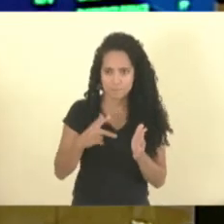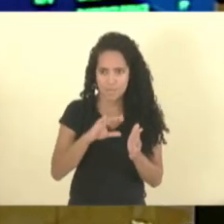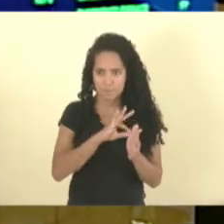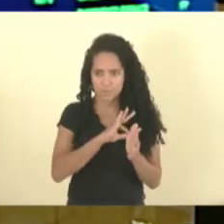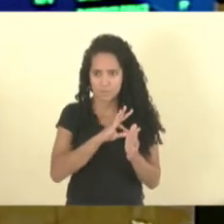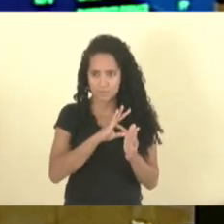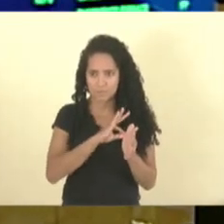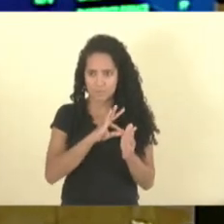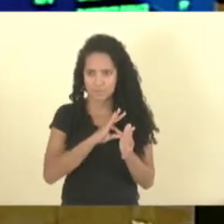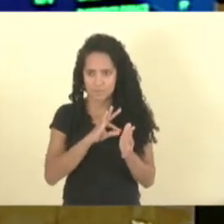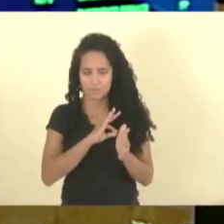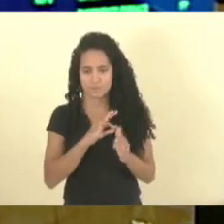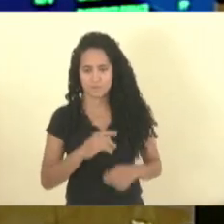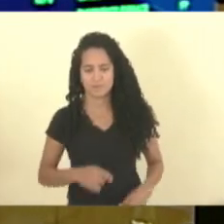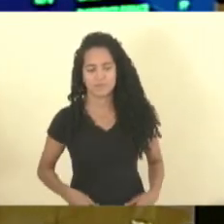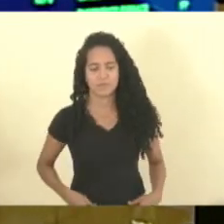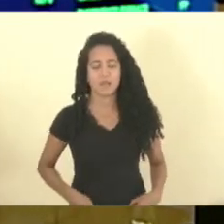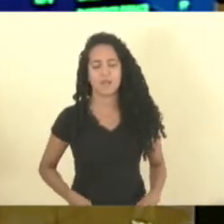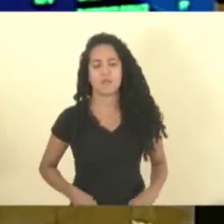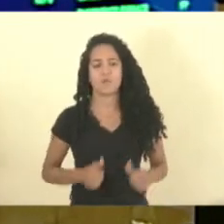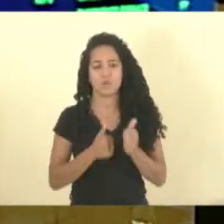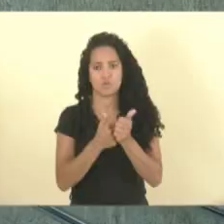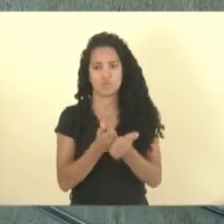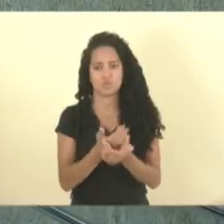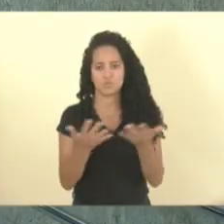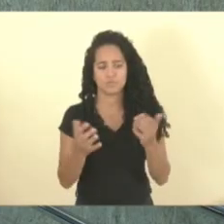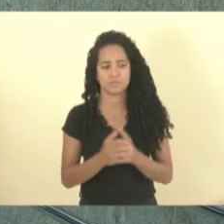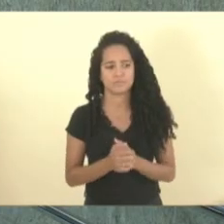Militar. Acompanhe os trabalhos com a gente.